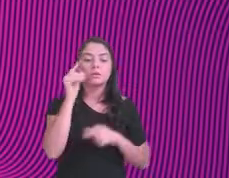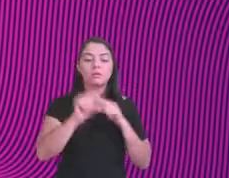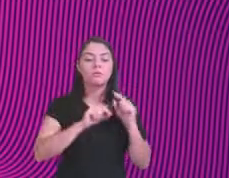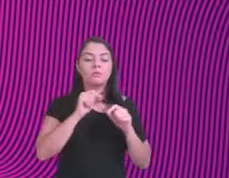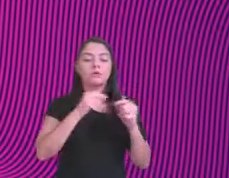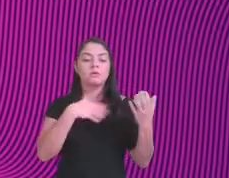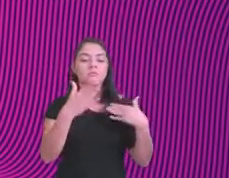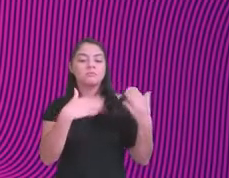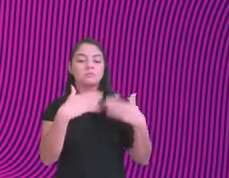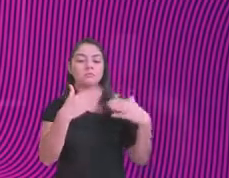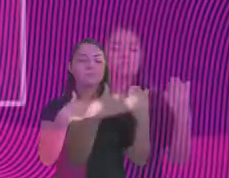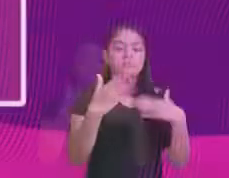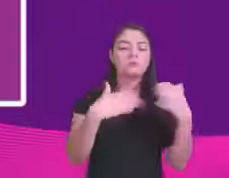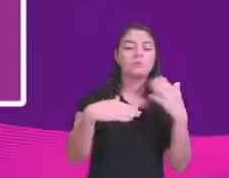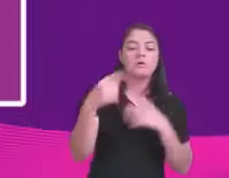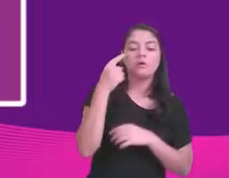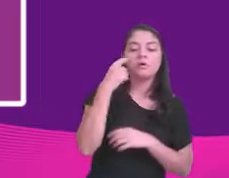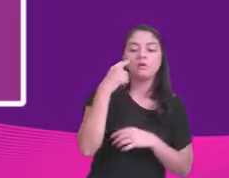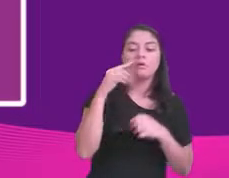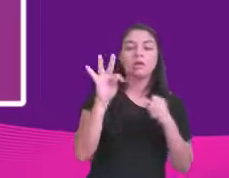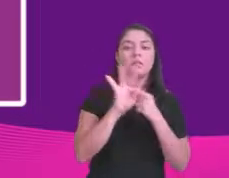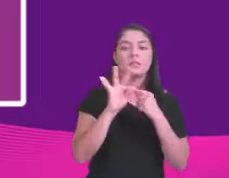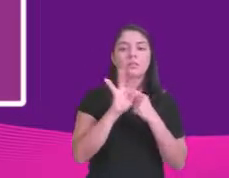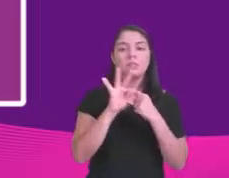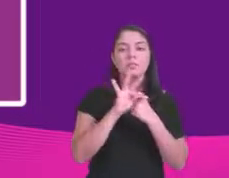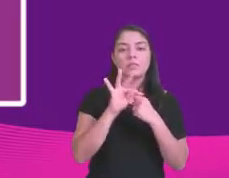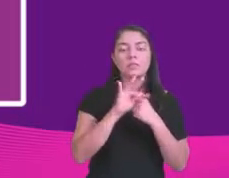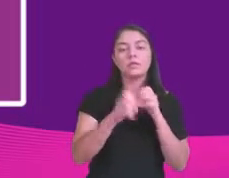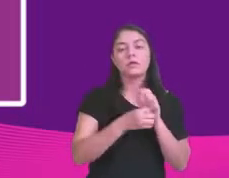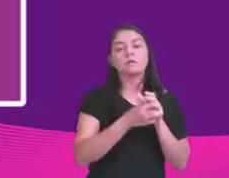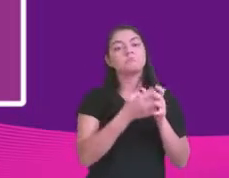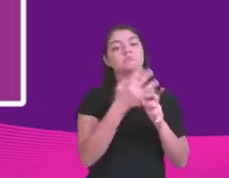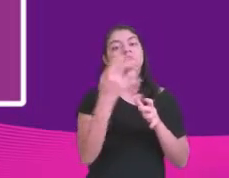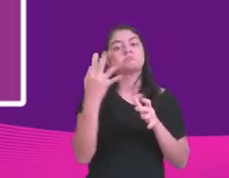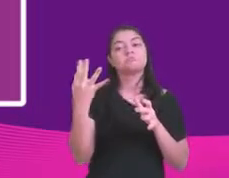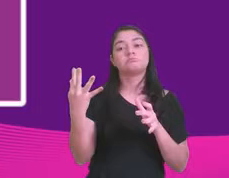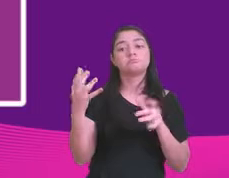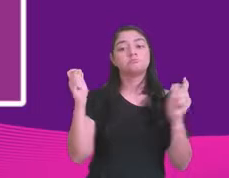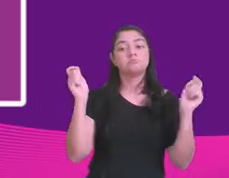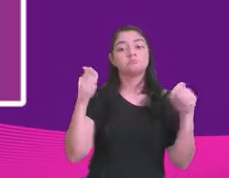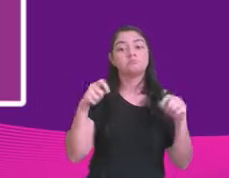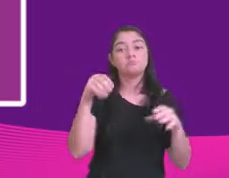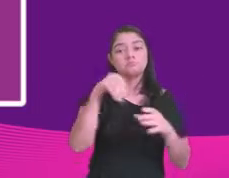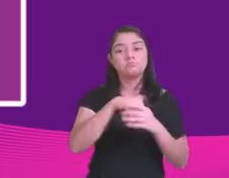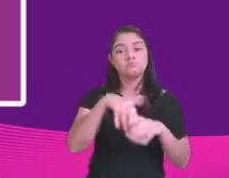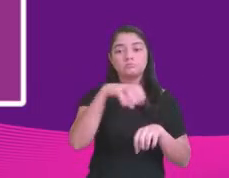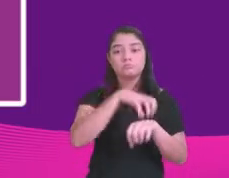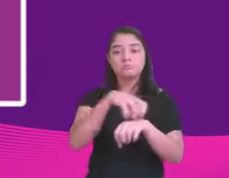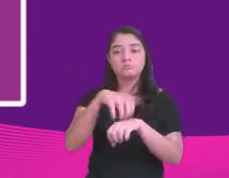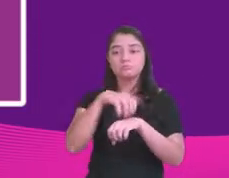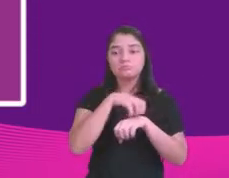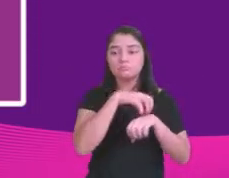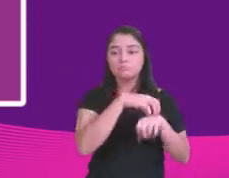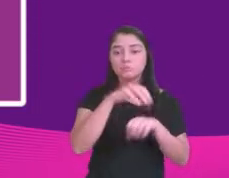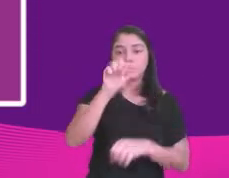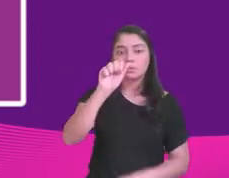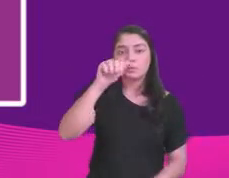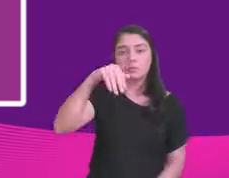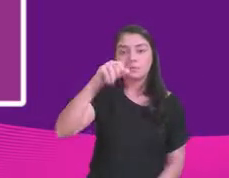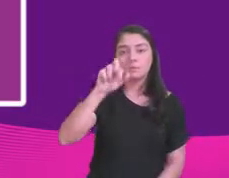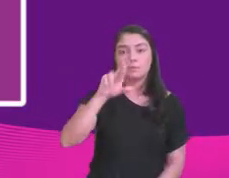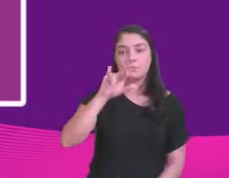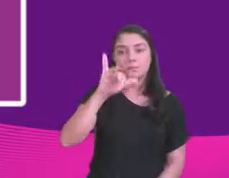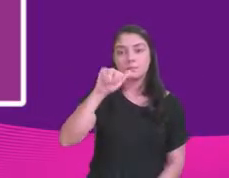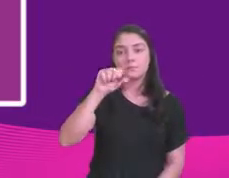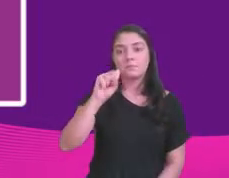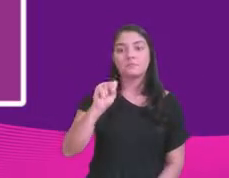olhada geral na técnica e hoje o que é possível a gente fazer dentro do nosso centro de treinamento no Américas, que a gente hoje talvez tenha uma das